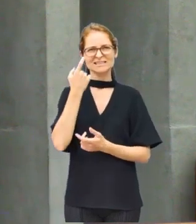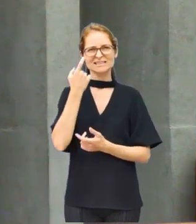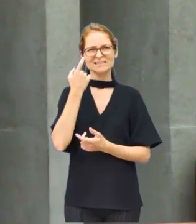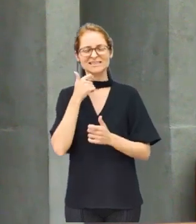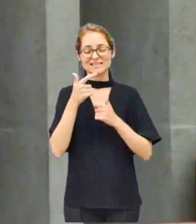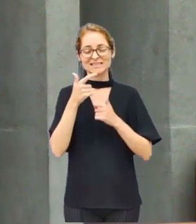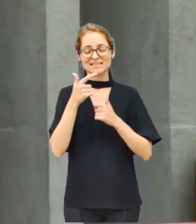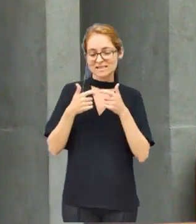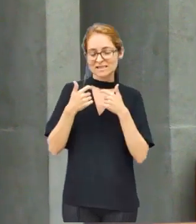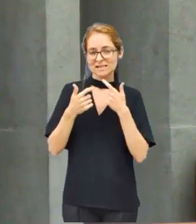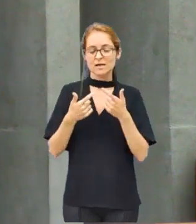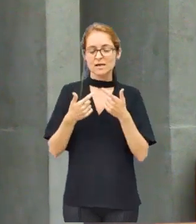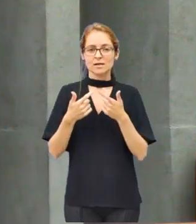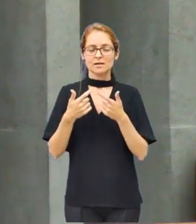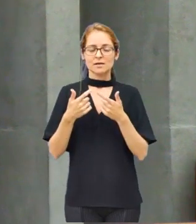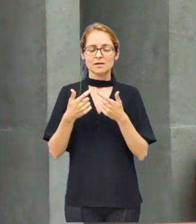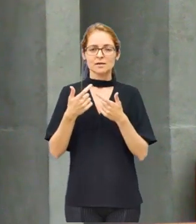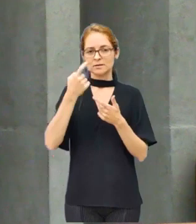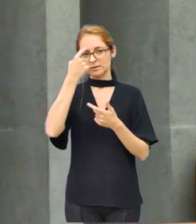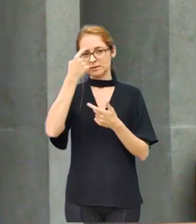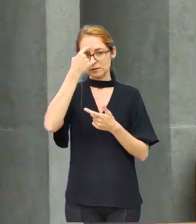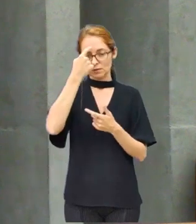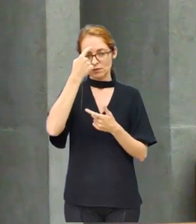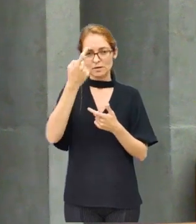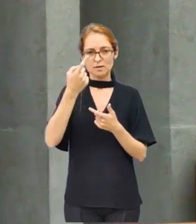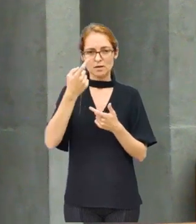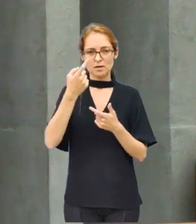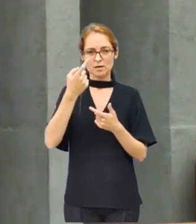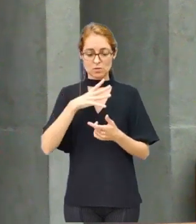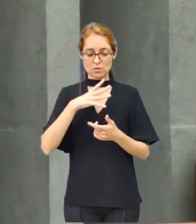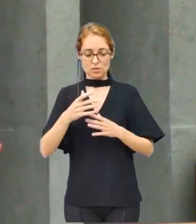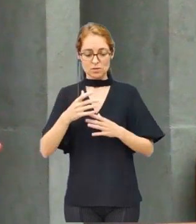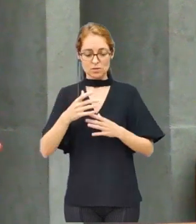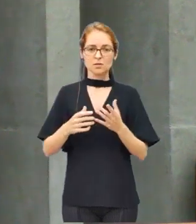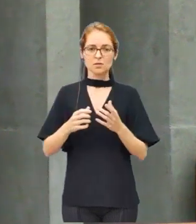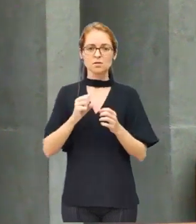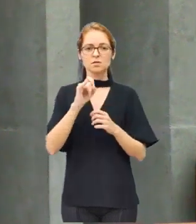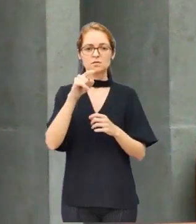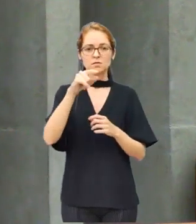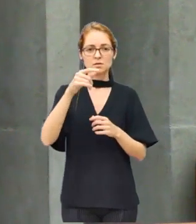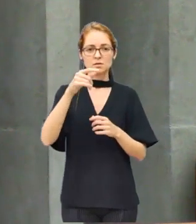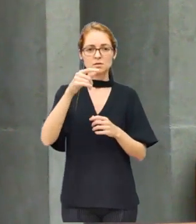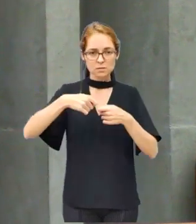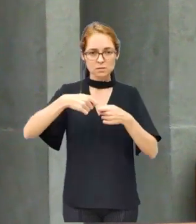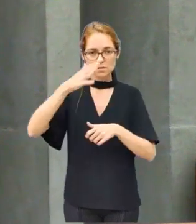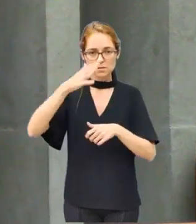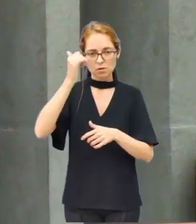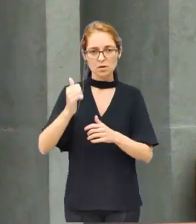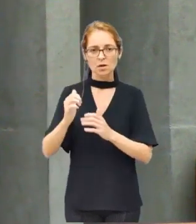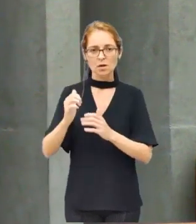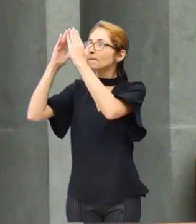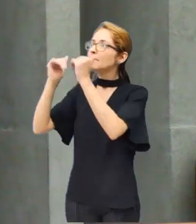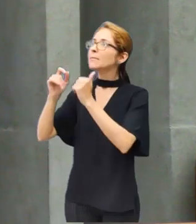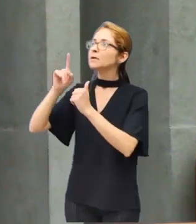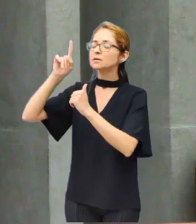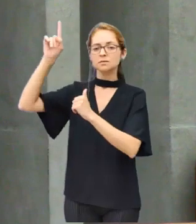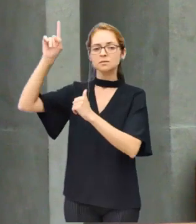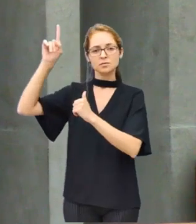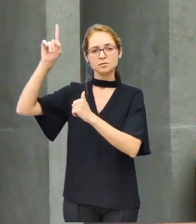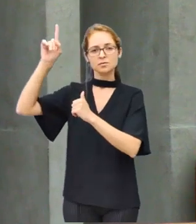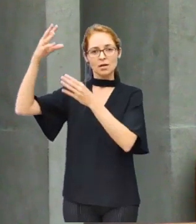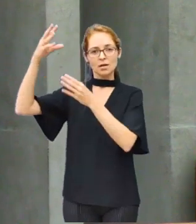nós precisamos de muita sabedoria, mas a própria palavra de Deus diz, se você está precisando de sabedoria, peça que Deus dá. Porém, existem algumas vontades que